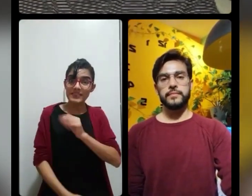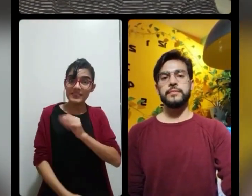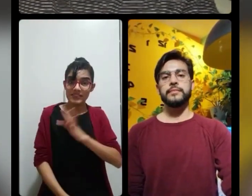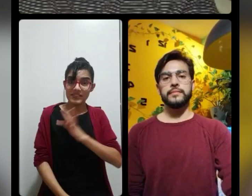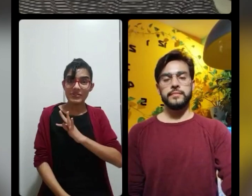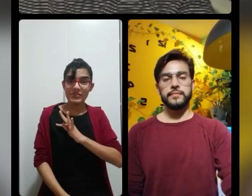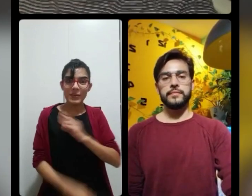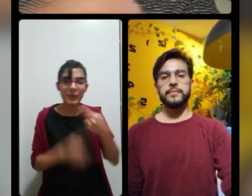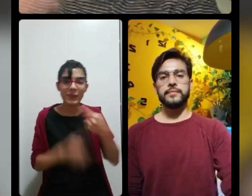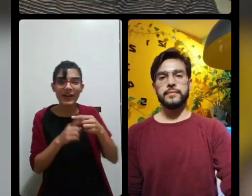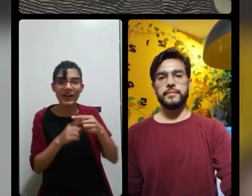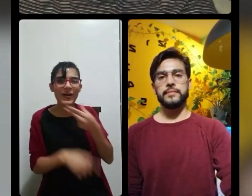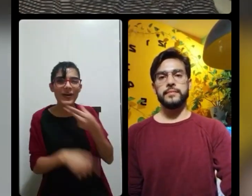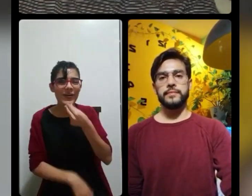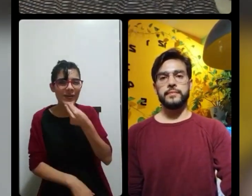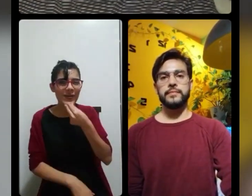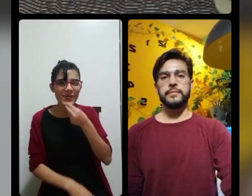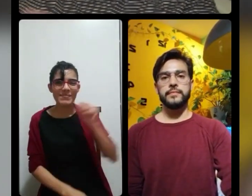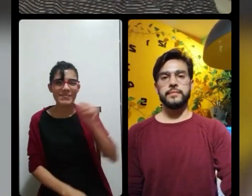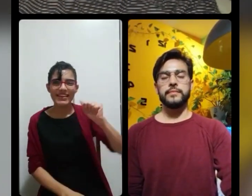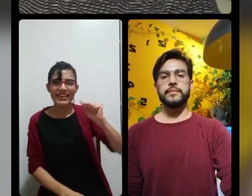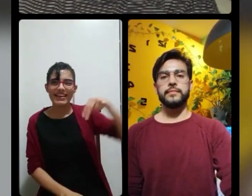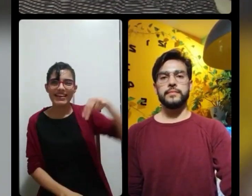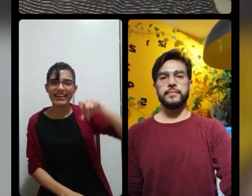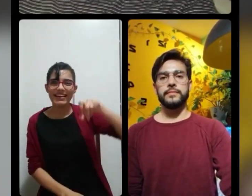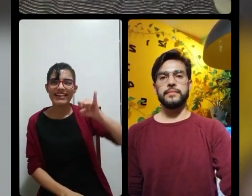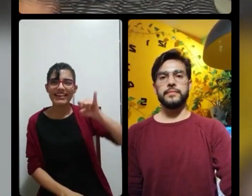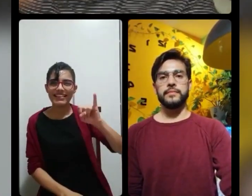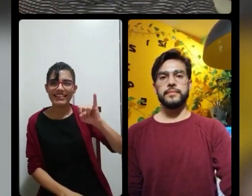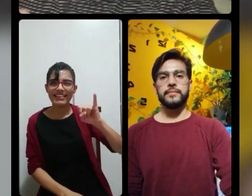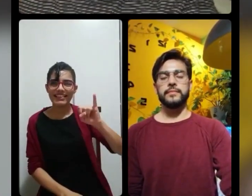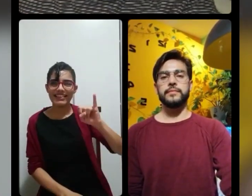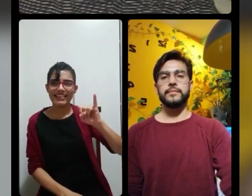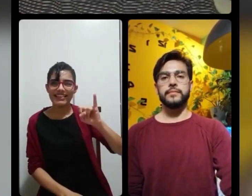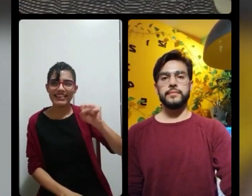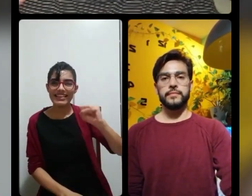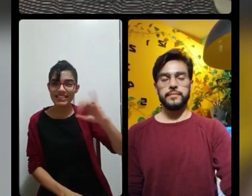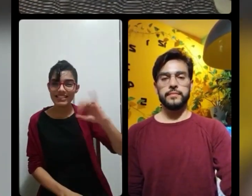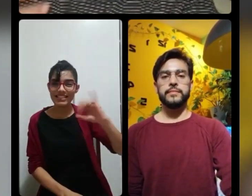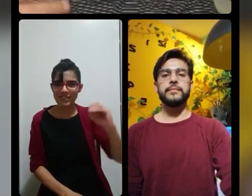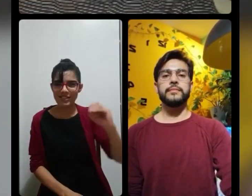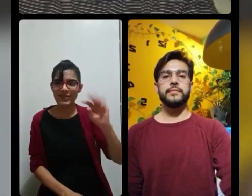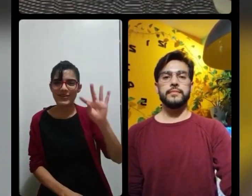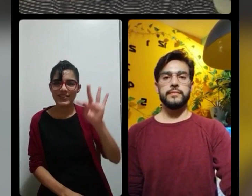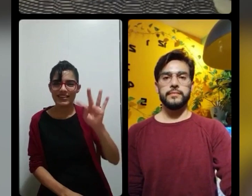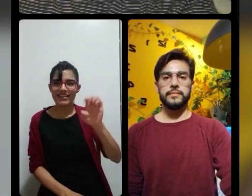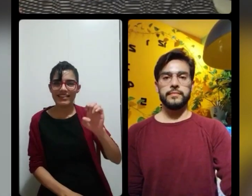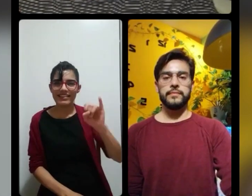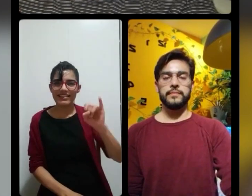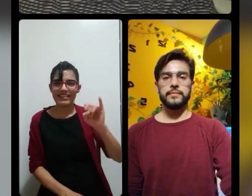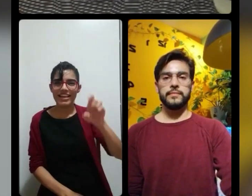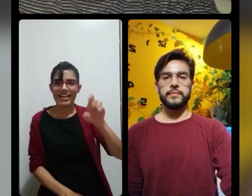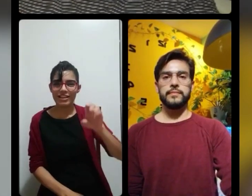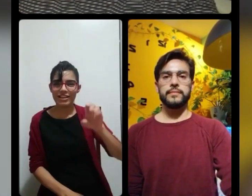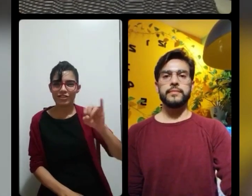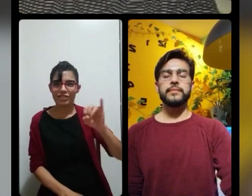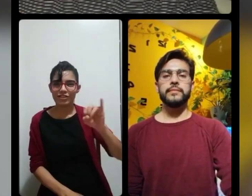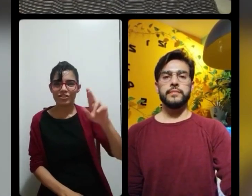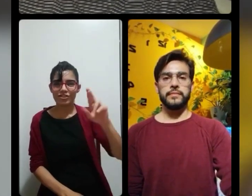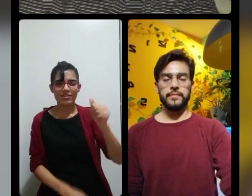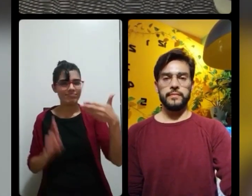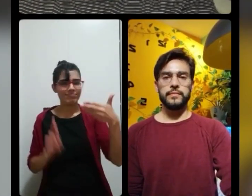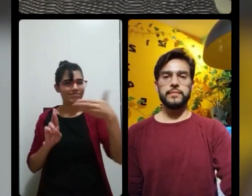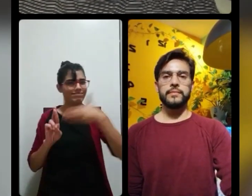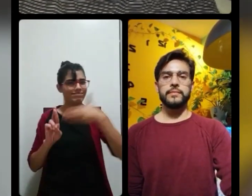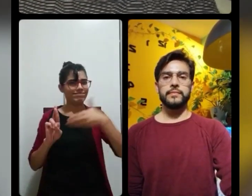brasileira, pagou o preço terrível porque participava da velha concepção e bela concepção de que